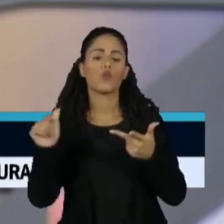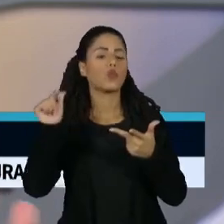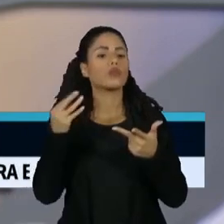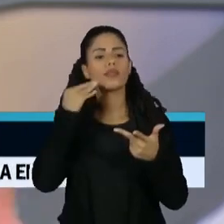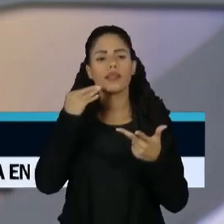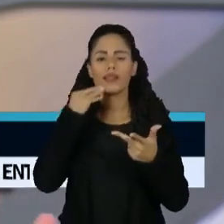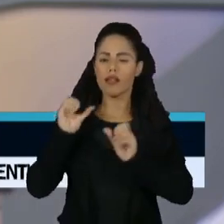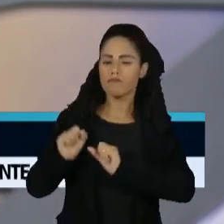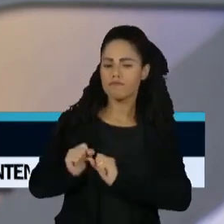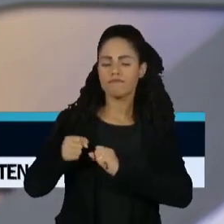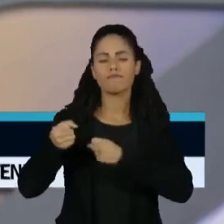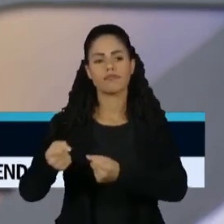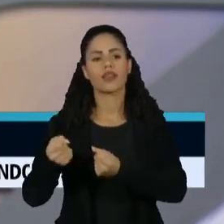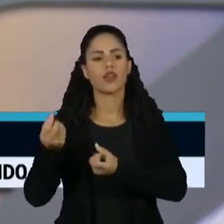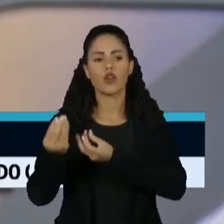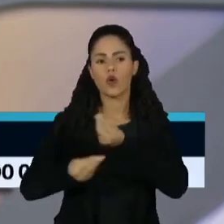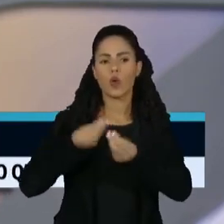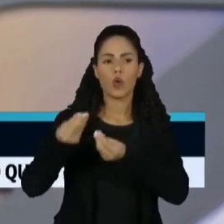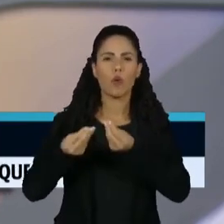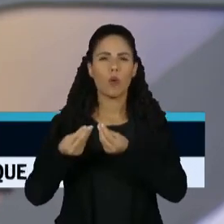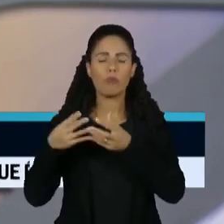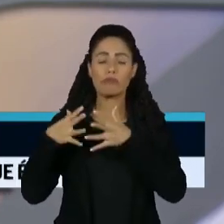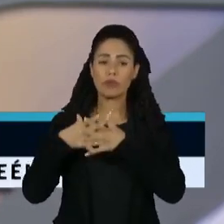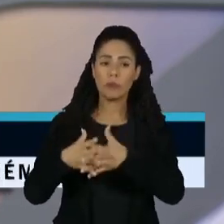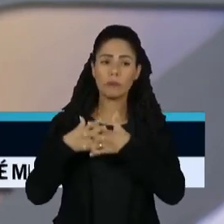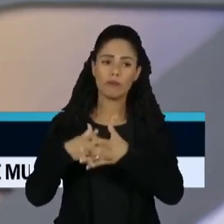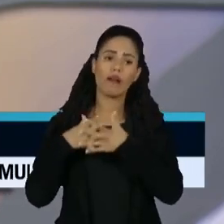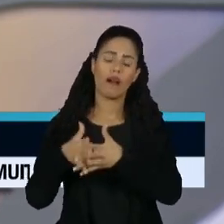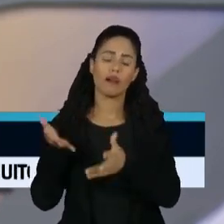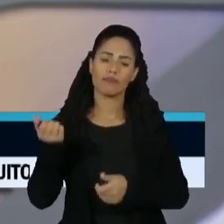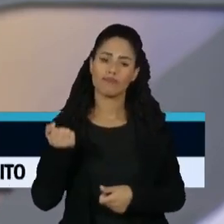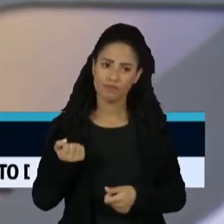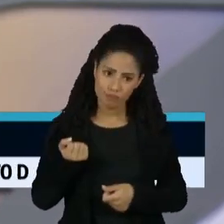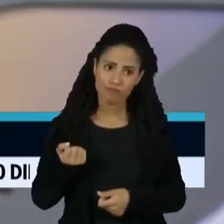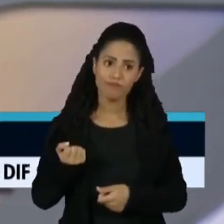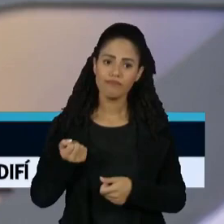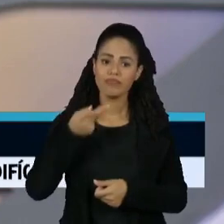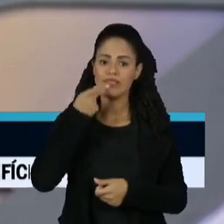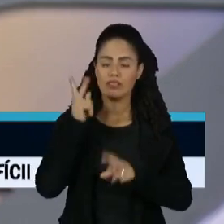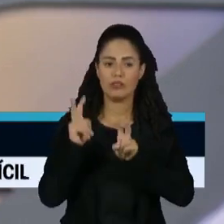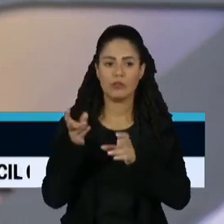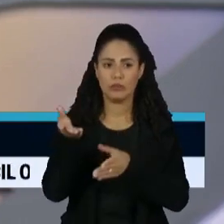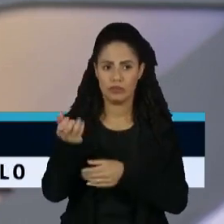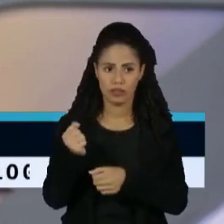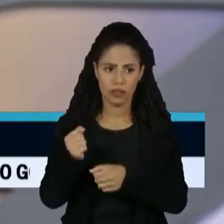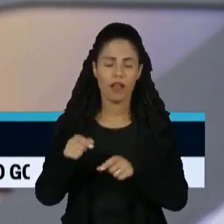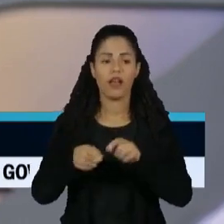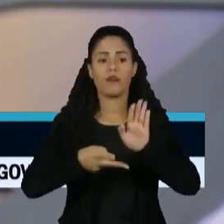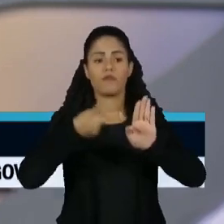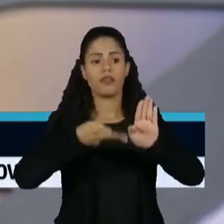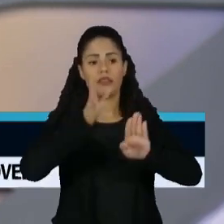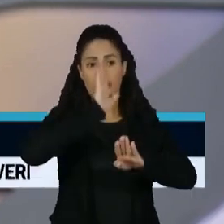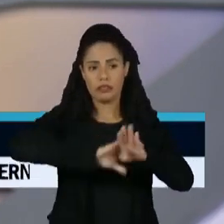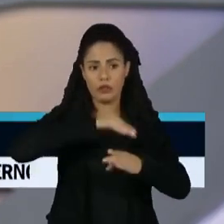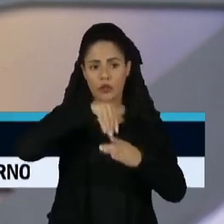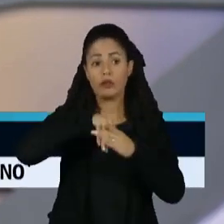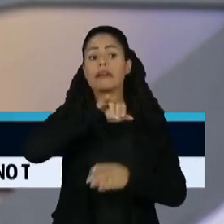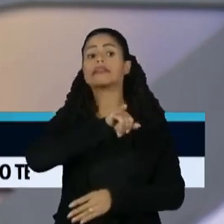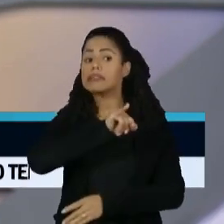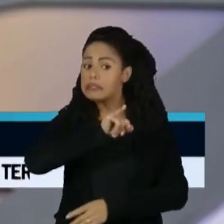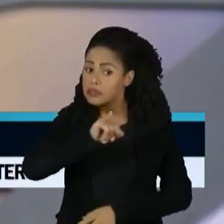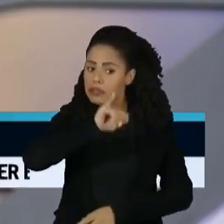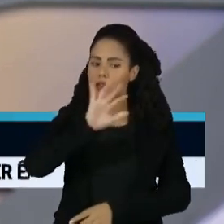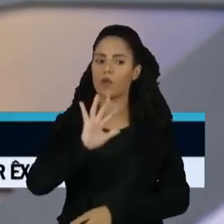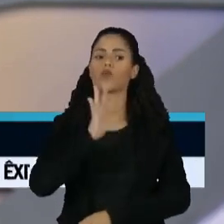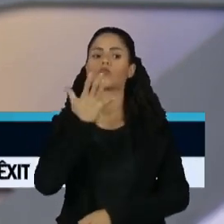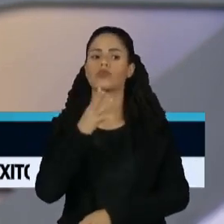tentando defender ali que é muito complicado. Eu acho que, como a gente estava falando, o segundo turno, se for realmente o que parece